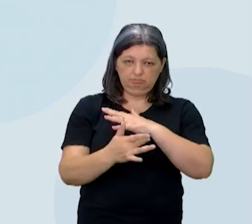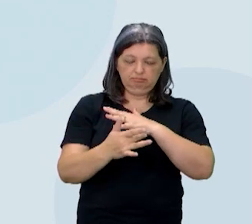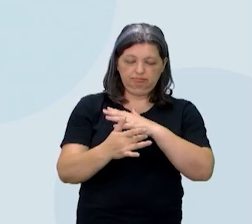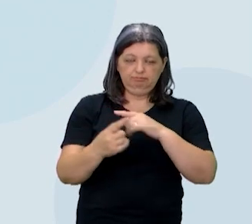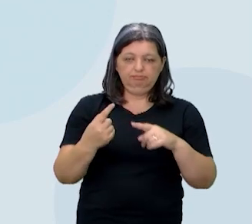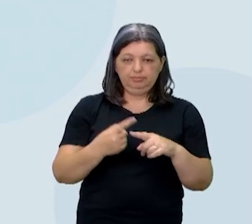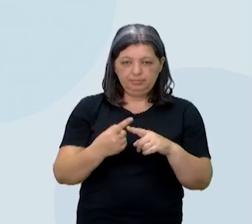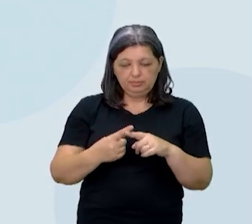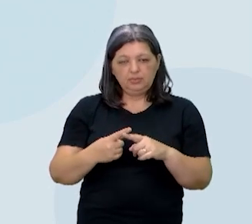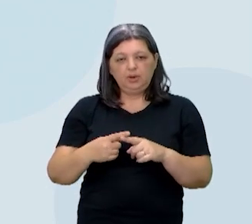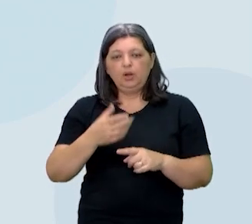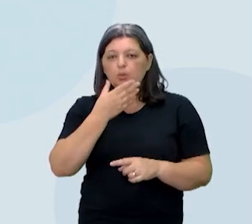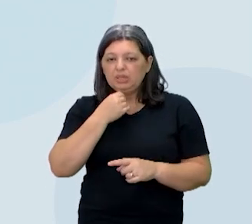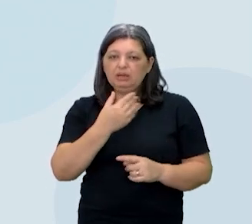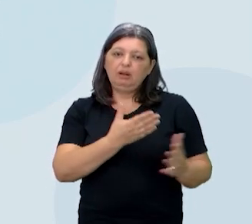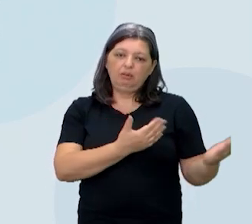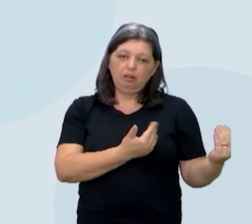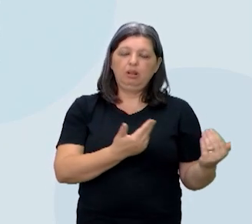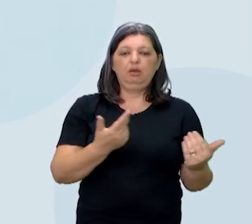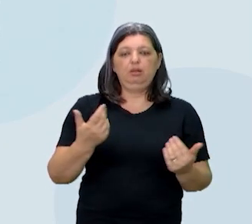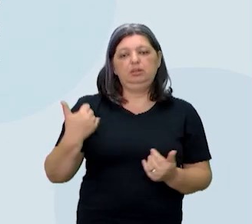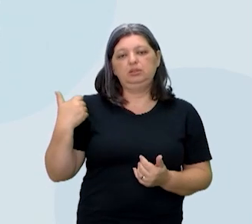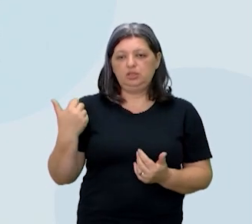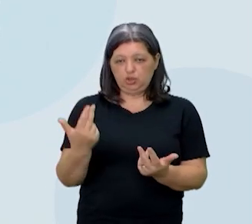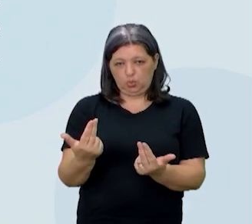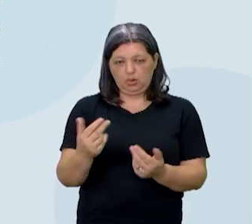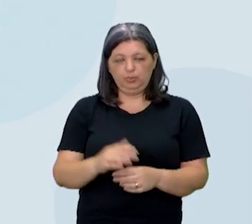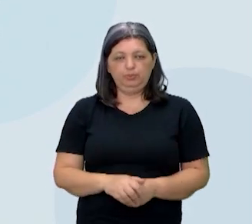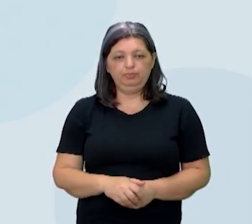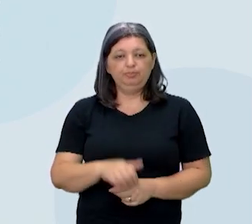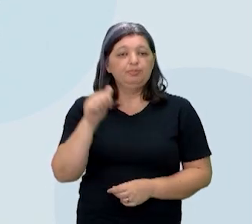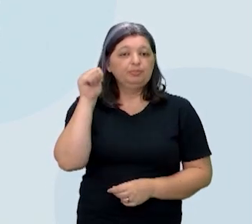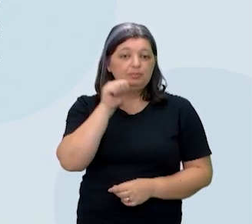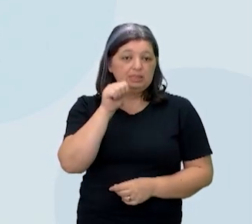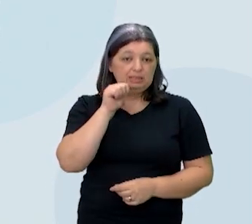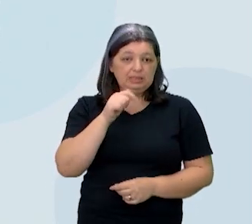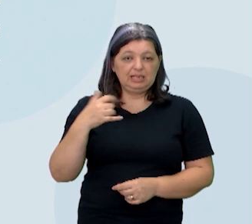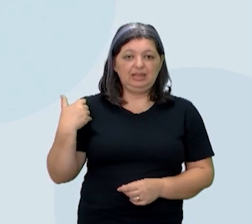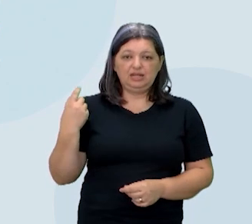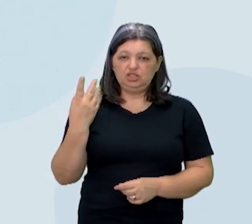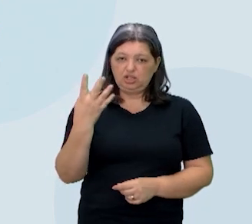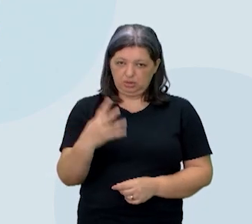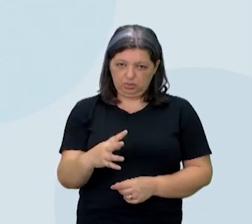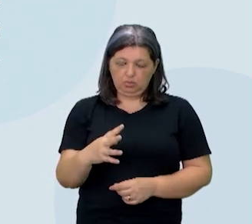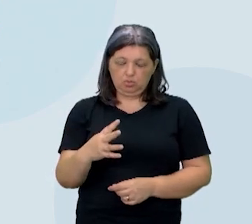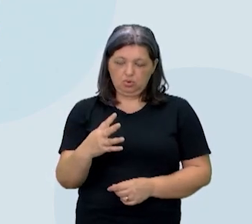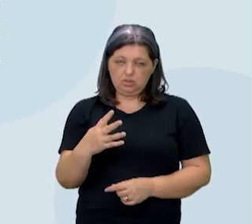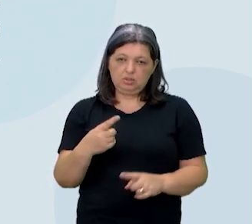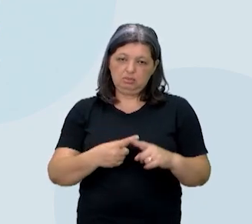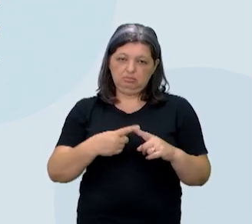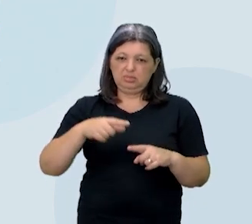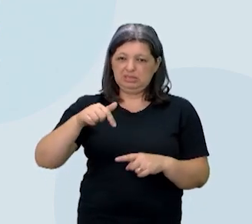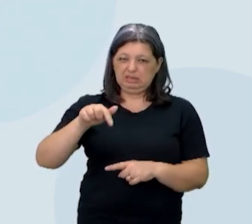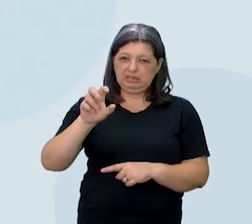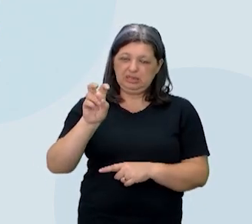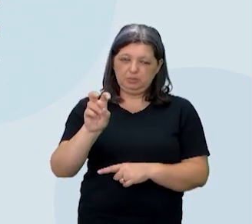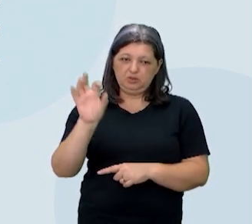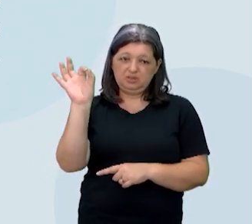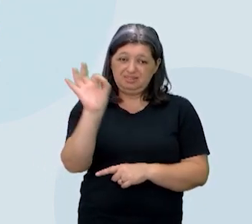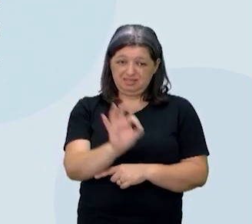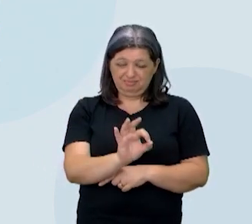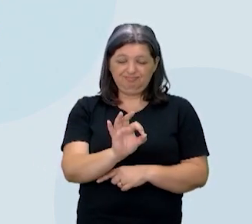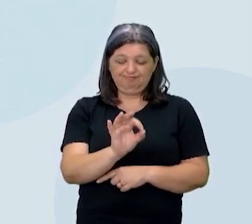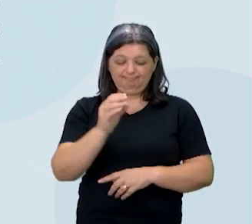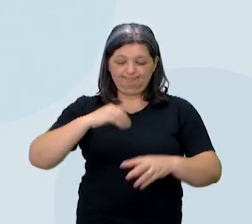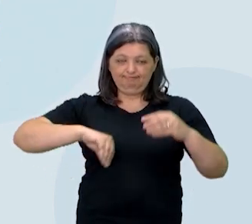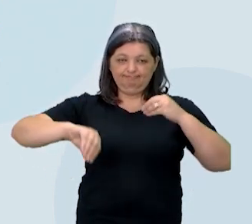homens da mesma faixa etária. Entre garotas de 14 anos, cerca de 75%